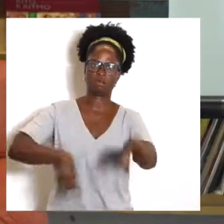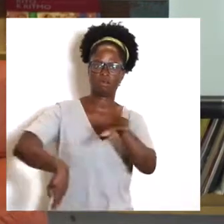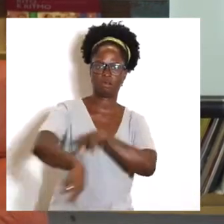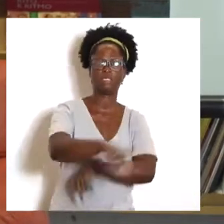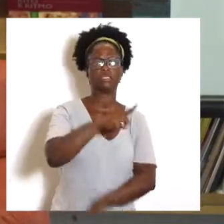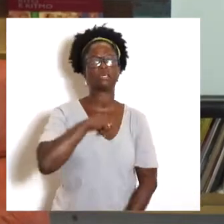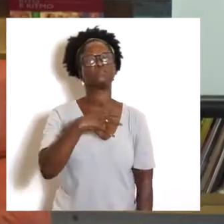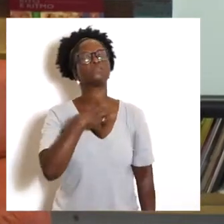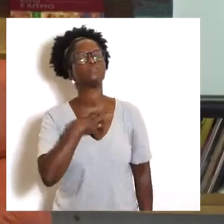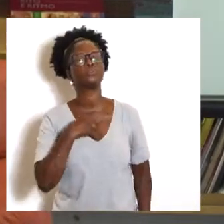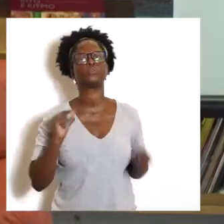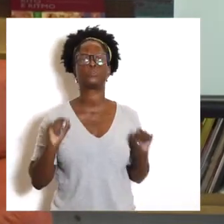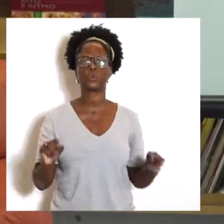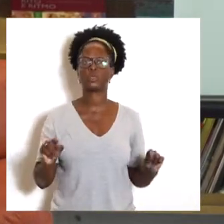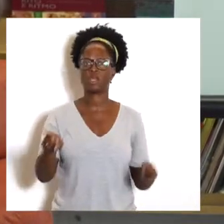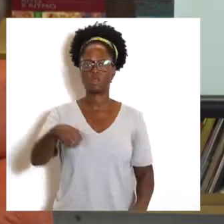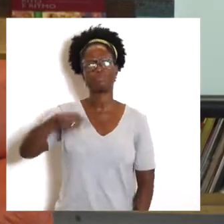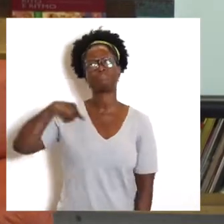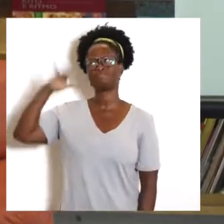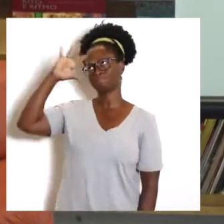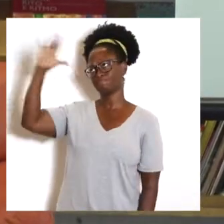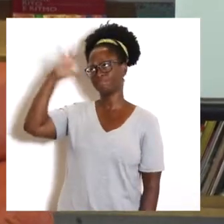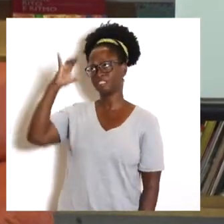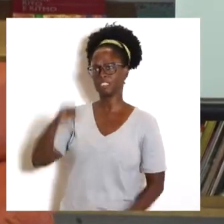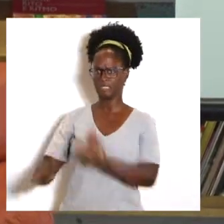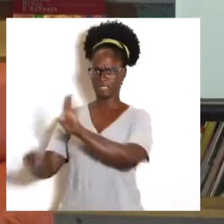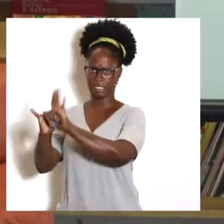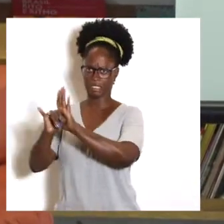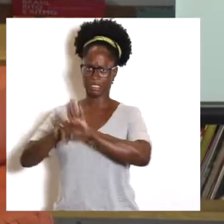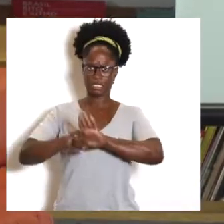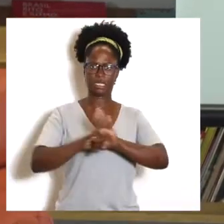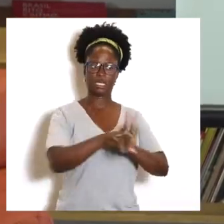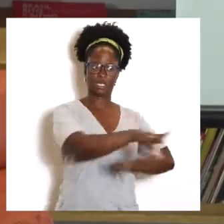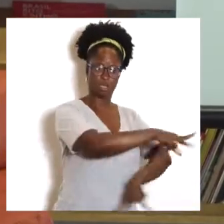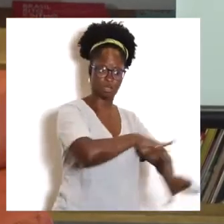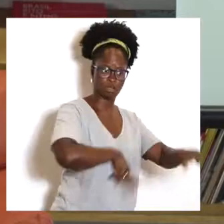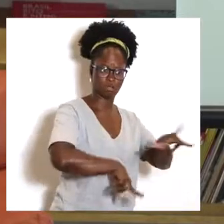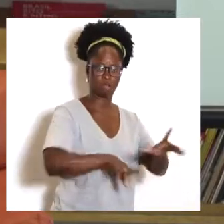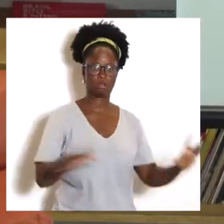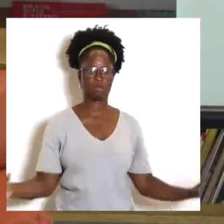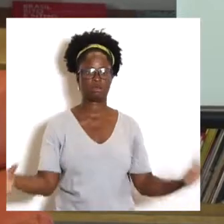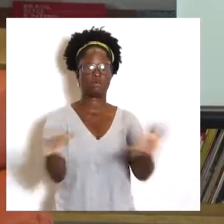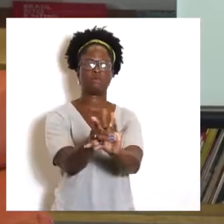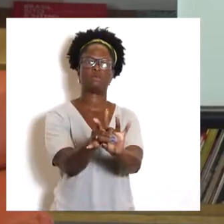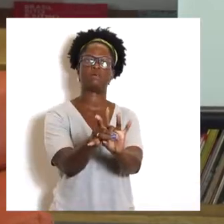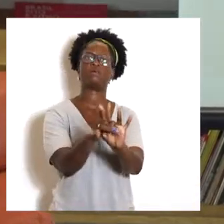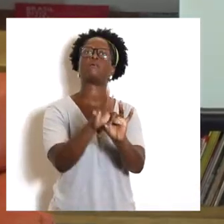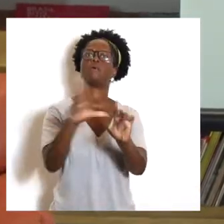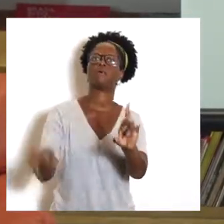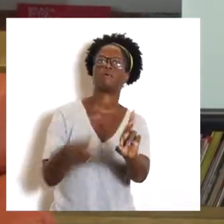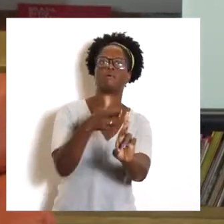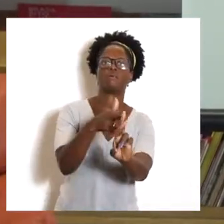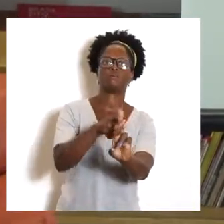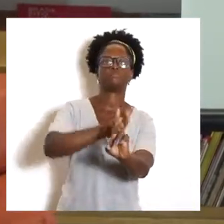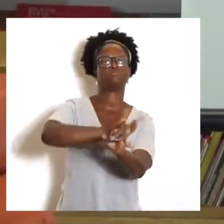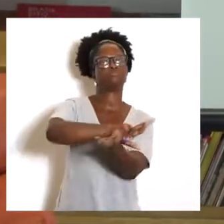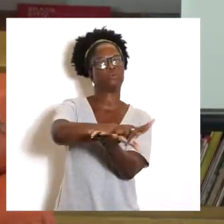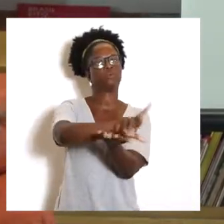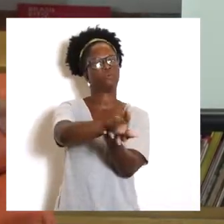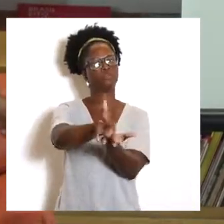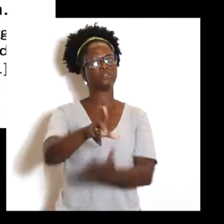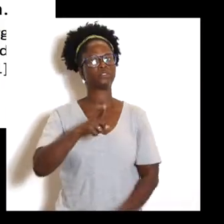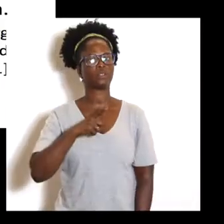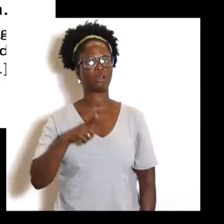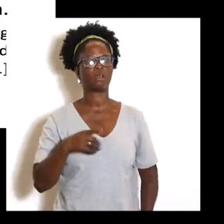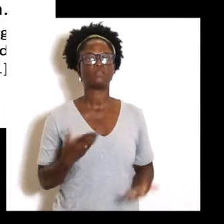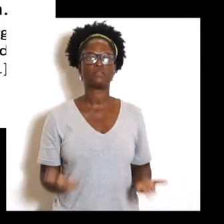sentido ou seja não dá pra gente pensar identidade e diferença sem pensar conjuntamente as representações é